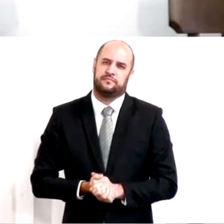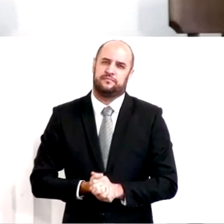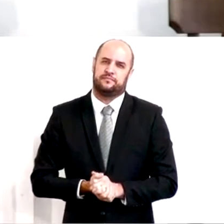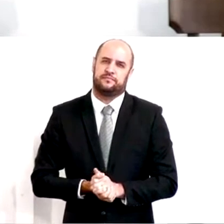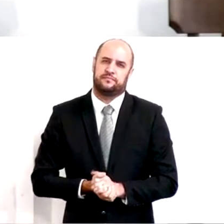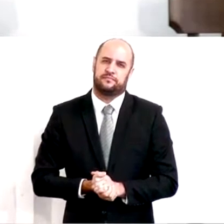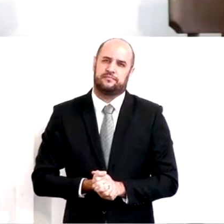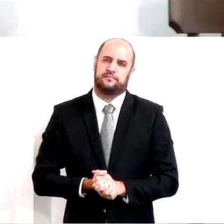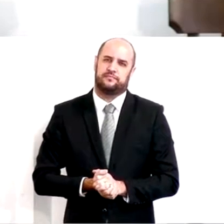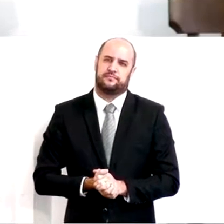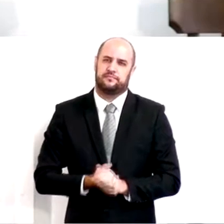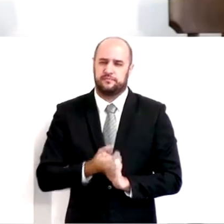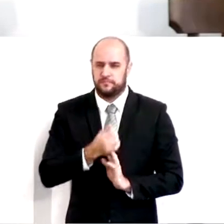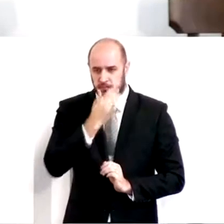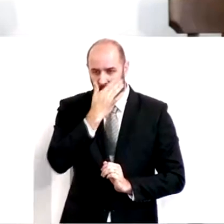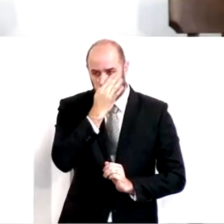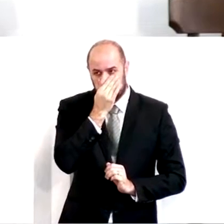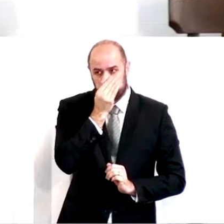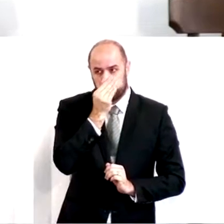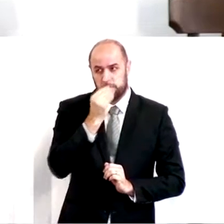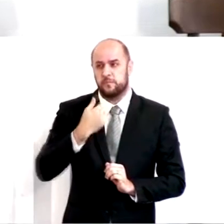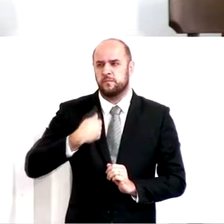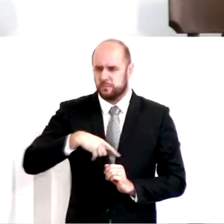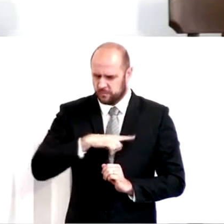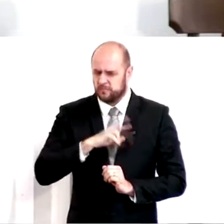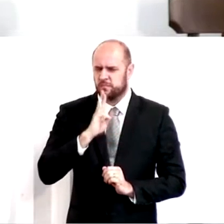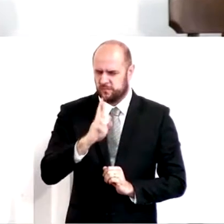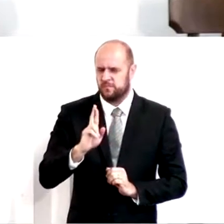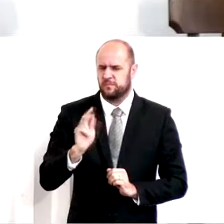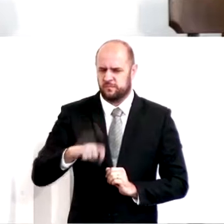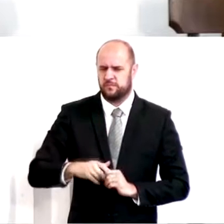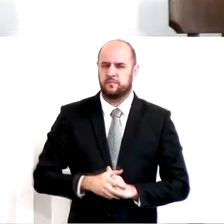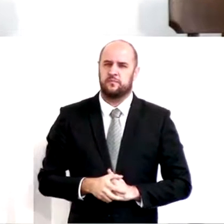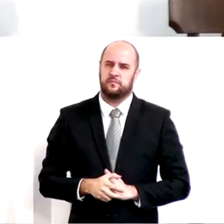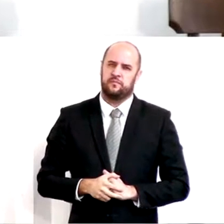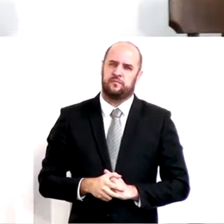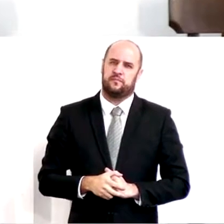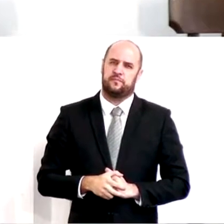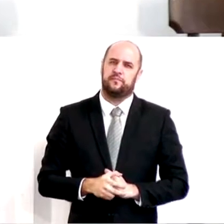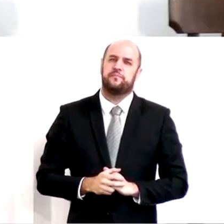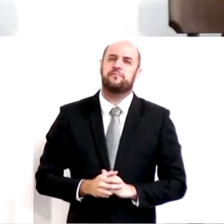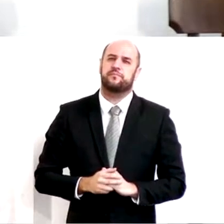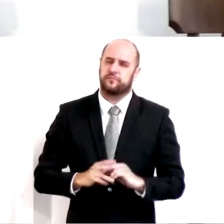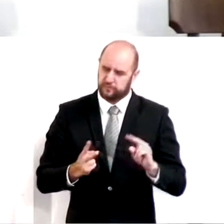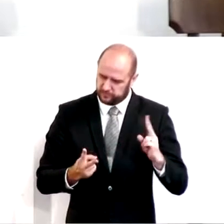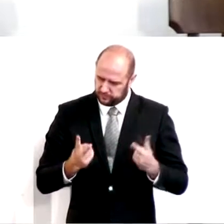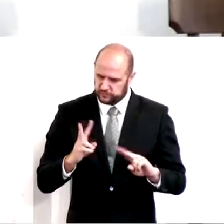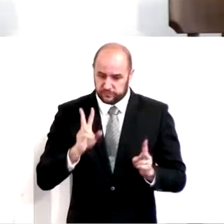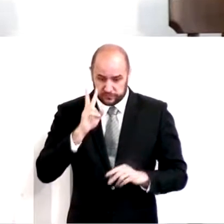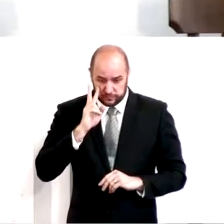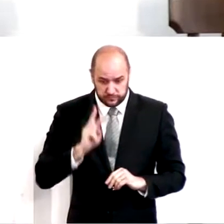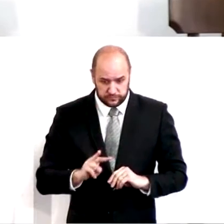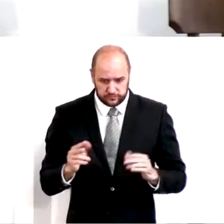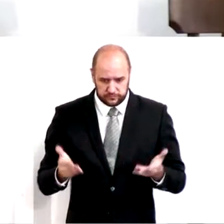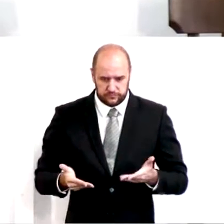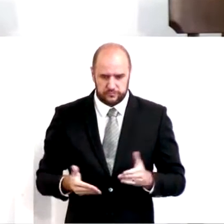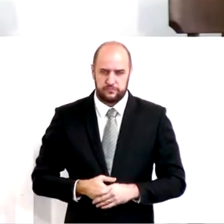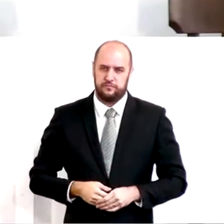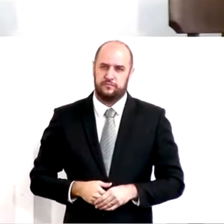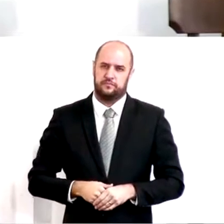você tem as respostas. Nós temos as respostas. Se essa é uma vitória em que nós estamos dentro dela ou não.